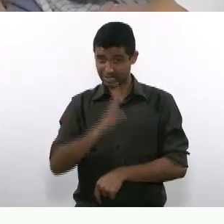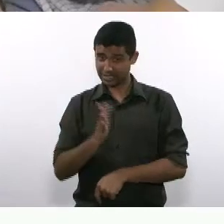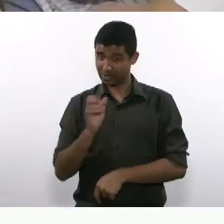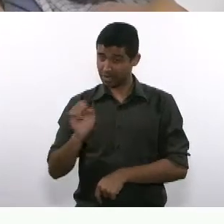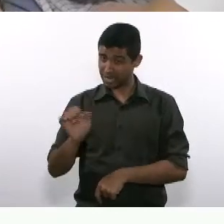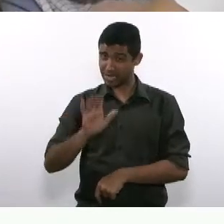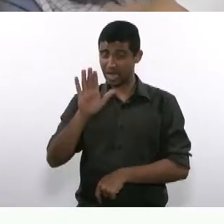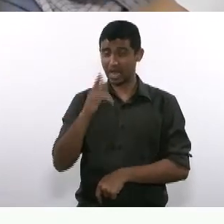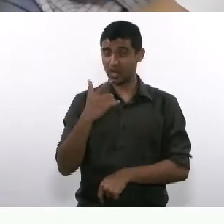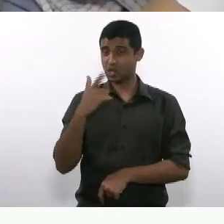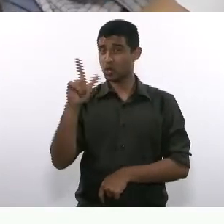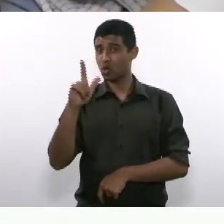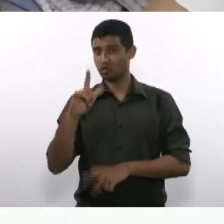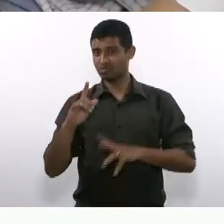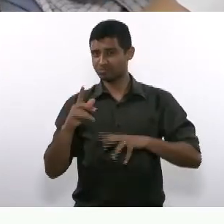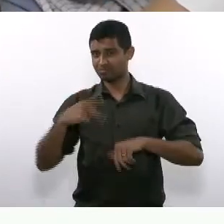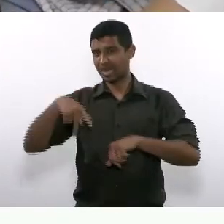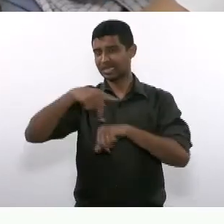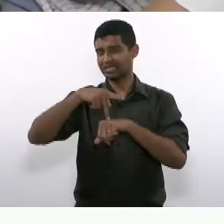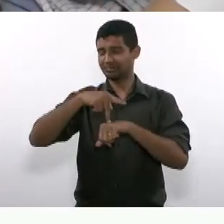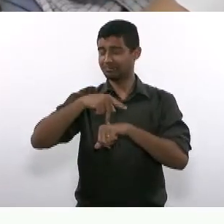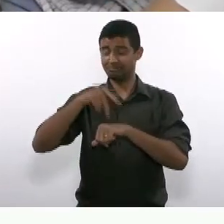Brasil é muito caro. Mas tem, sim.